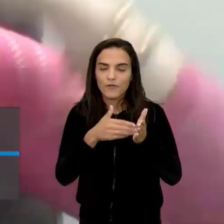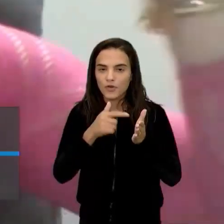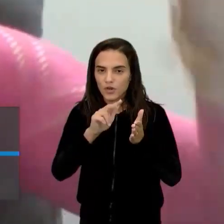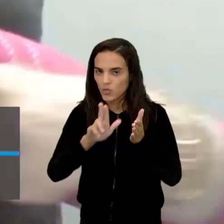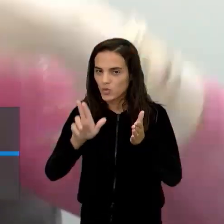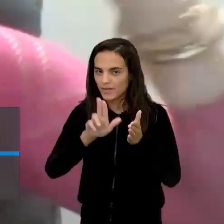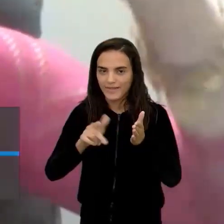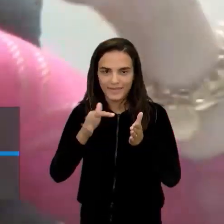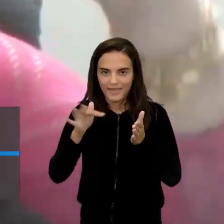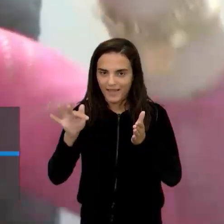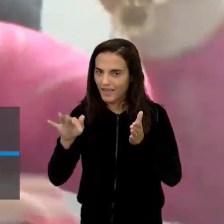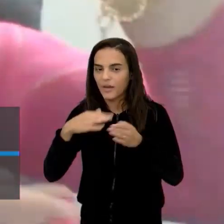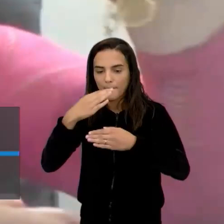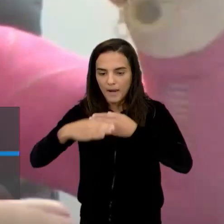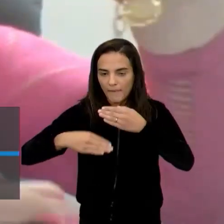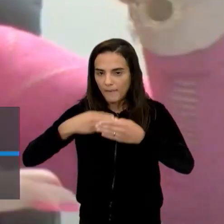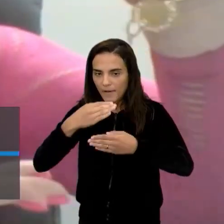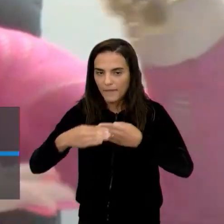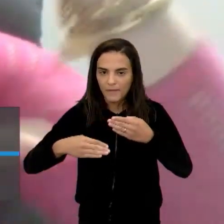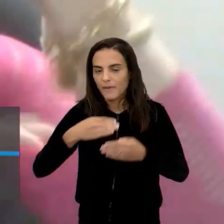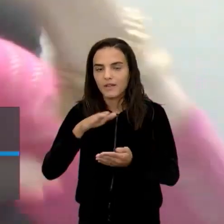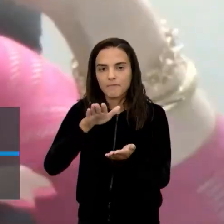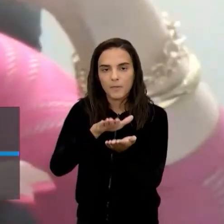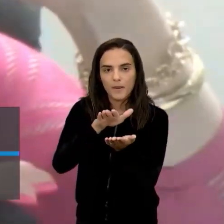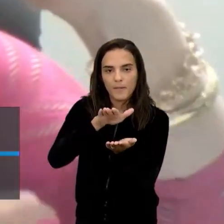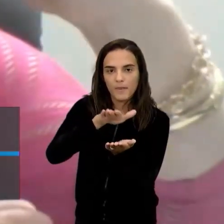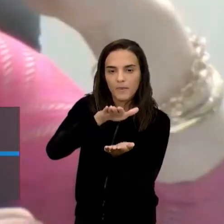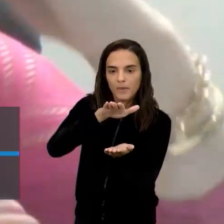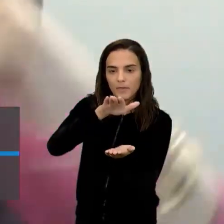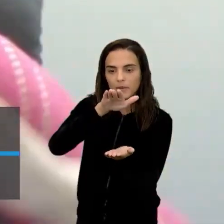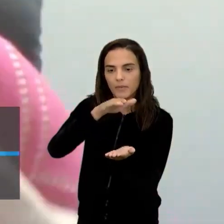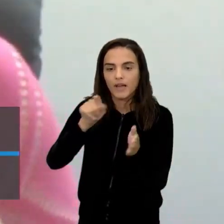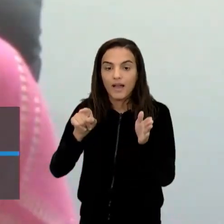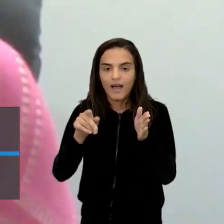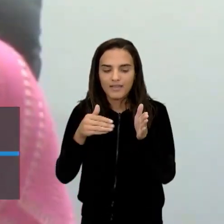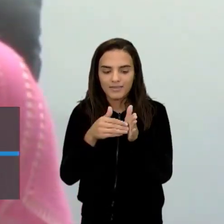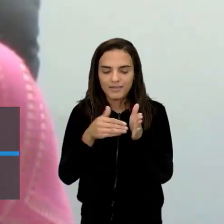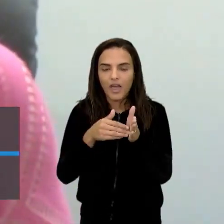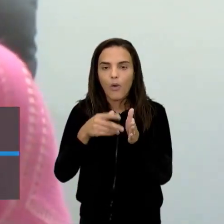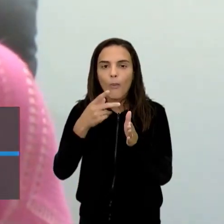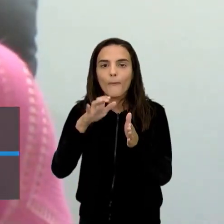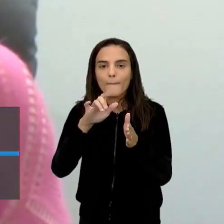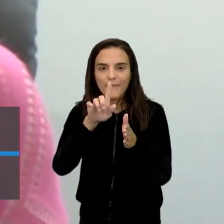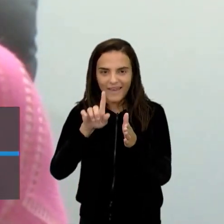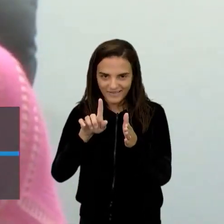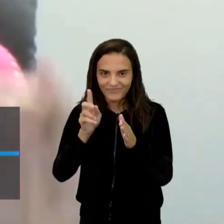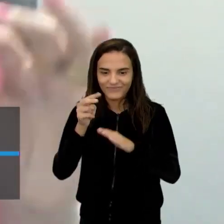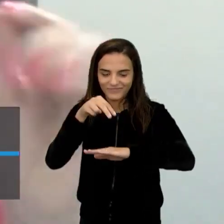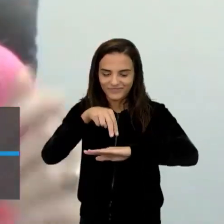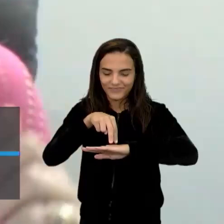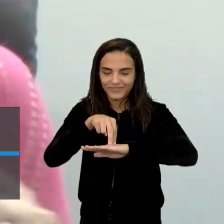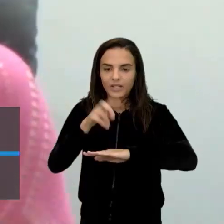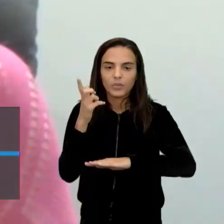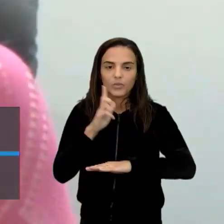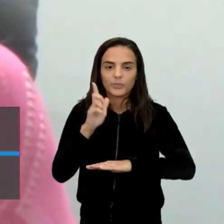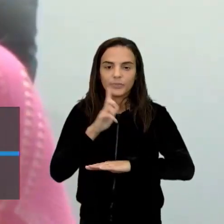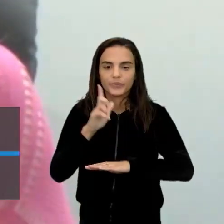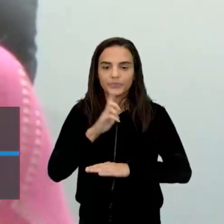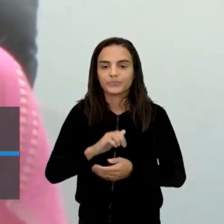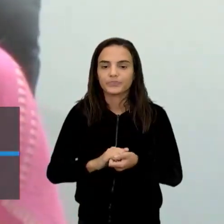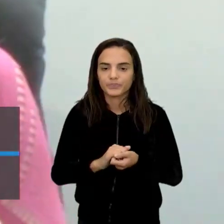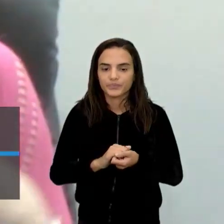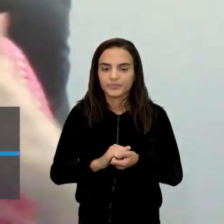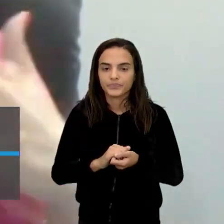utilizados, encapar, fazer um bloquinho na altura do pezinho da criança e tudo para ele poder responder. Ele,